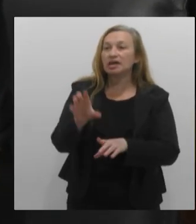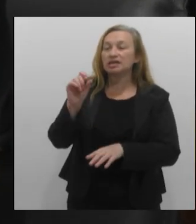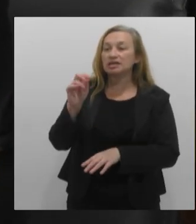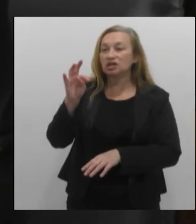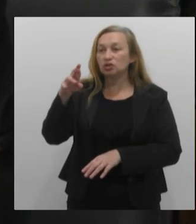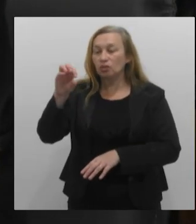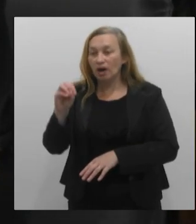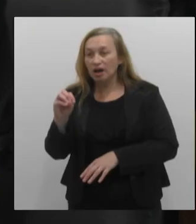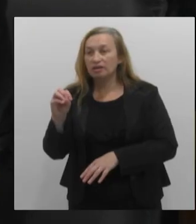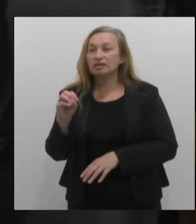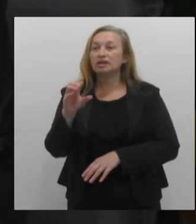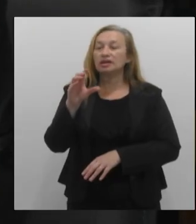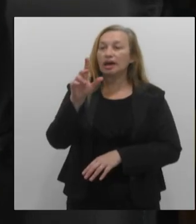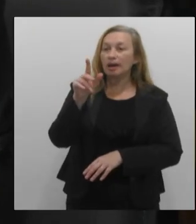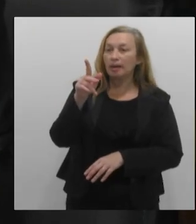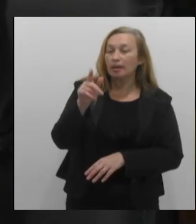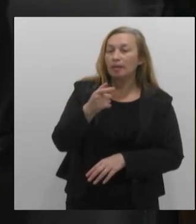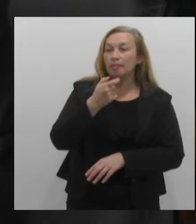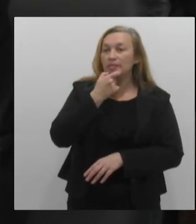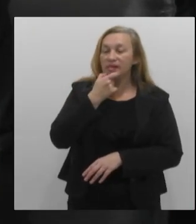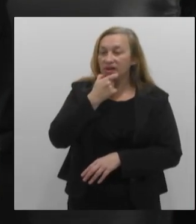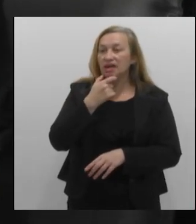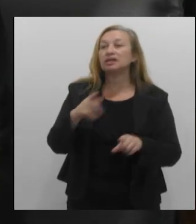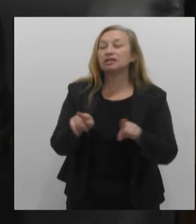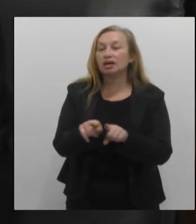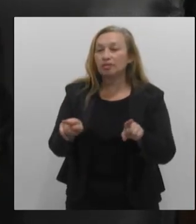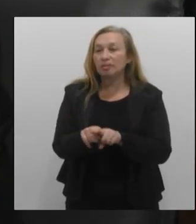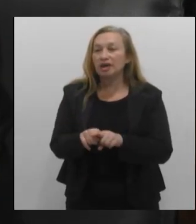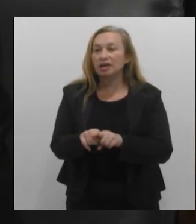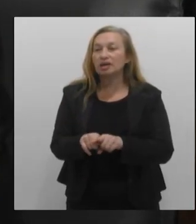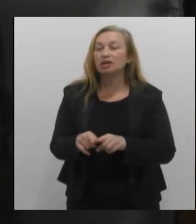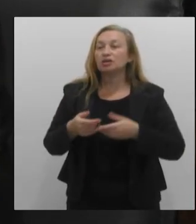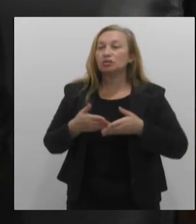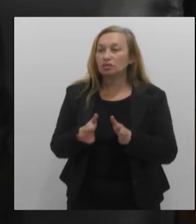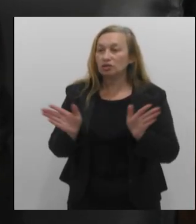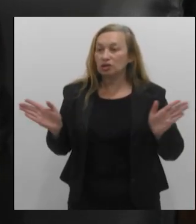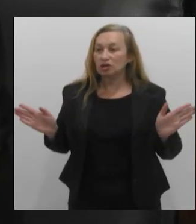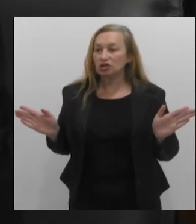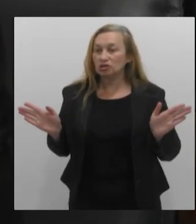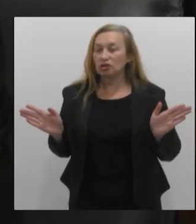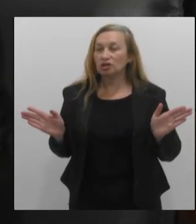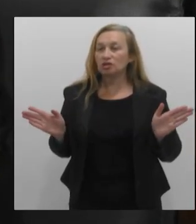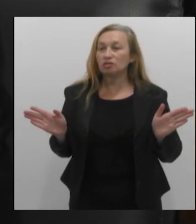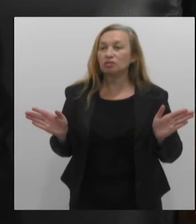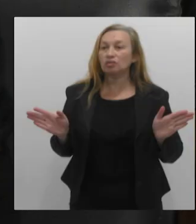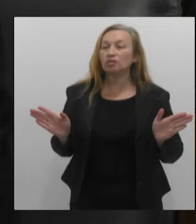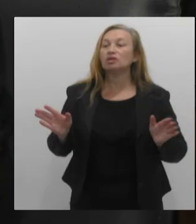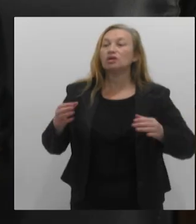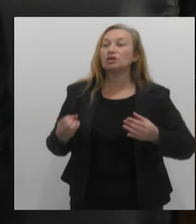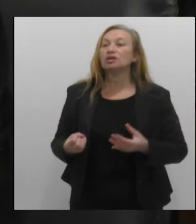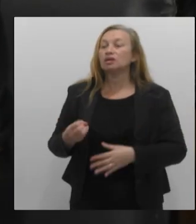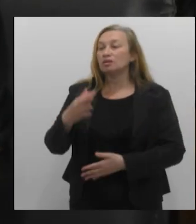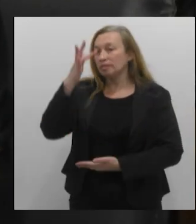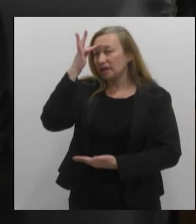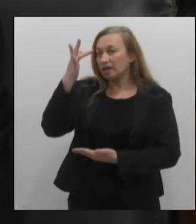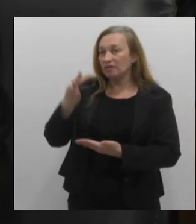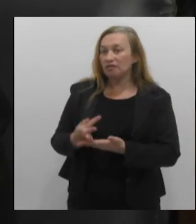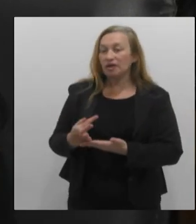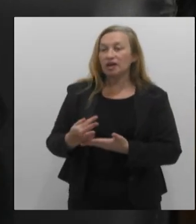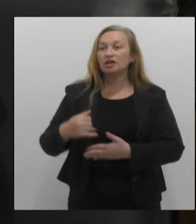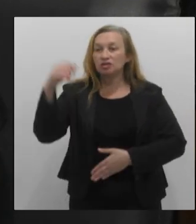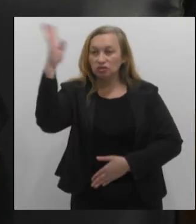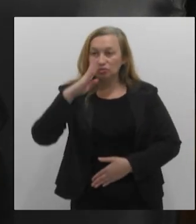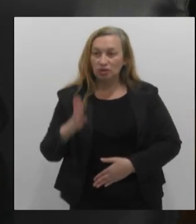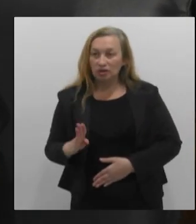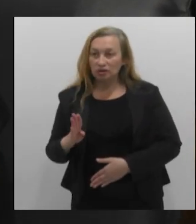por todos. E basta lembrar do Santuário do Cristo Redentor, monumento edificado pela fé dos brasileiros no altar